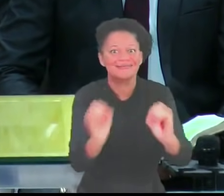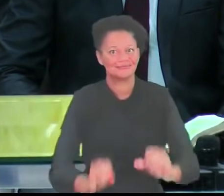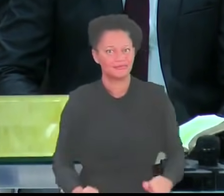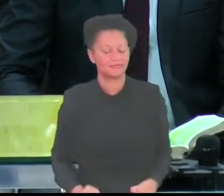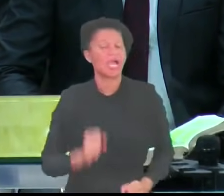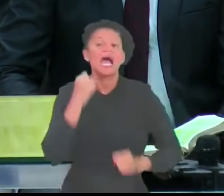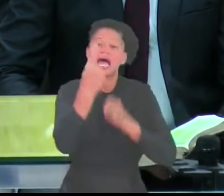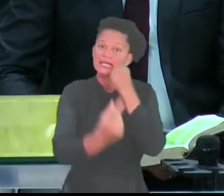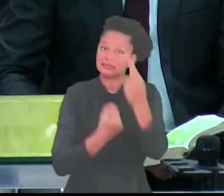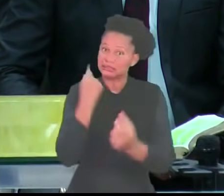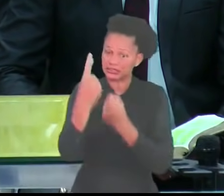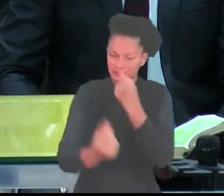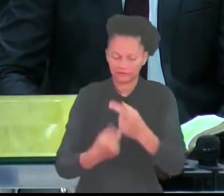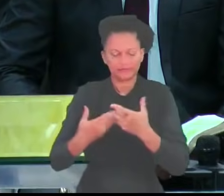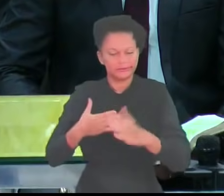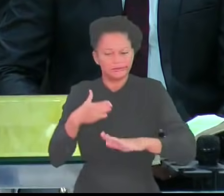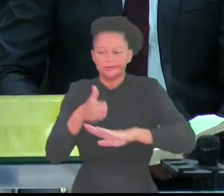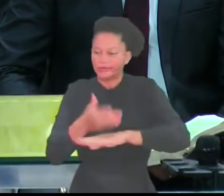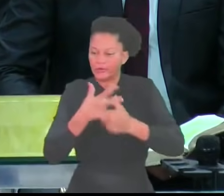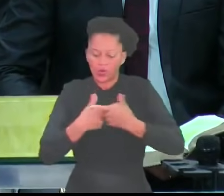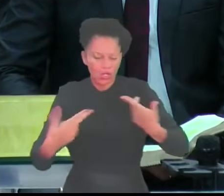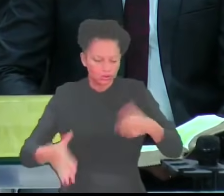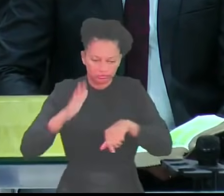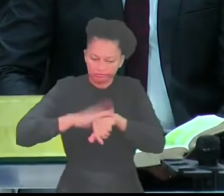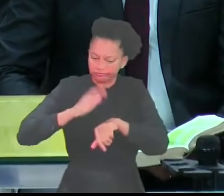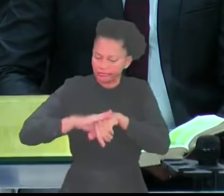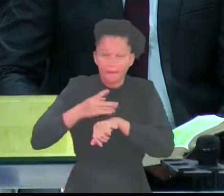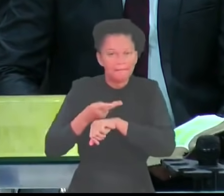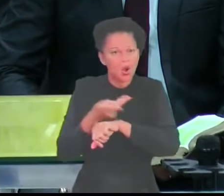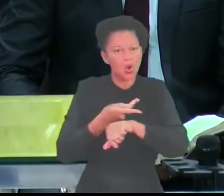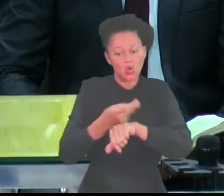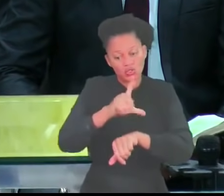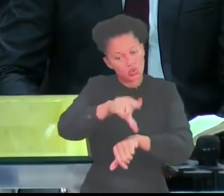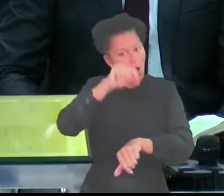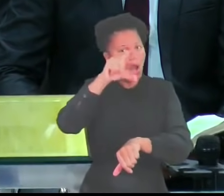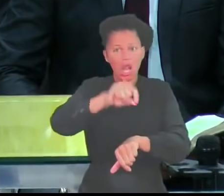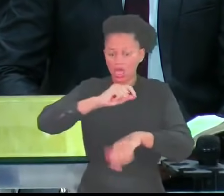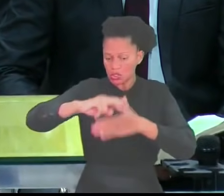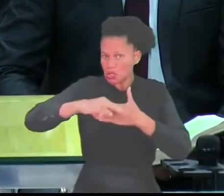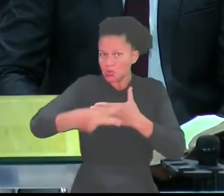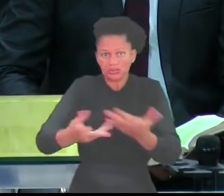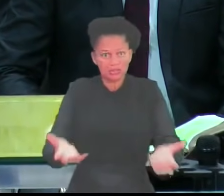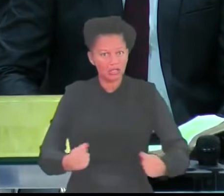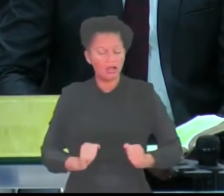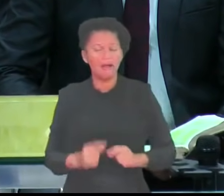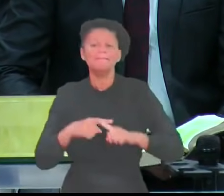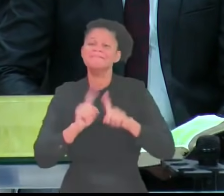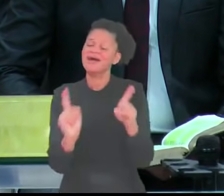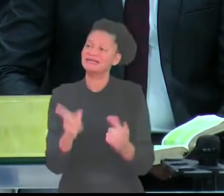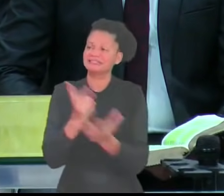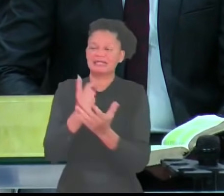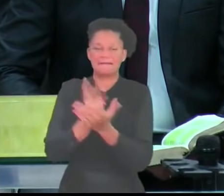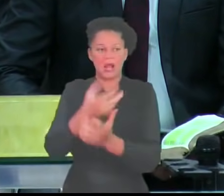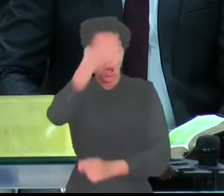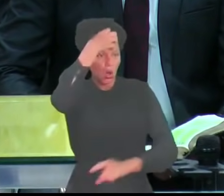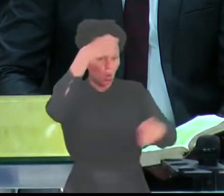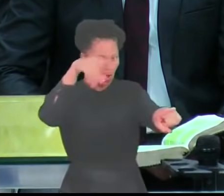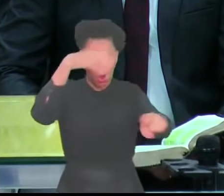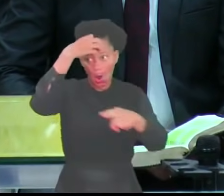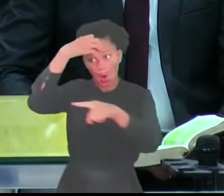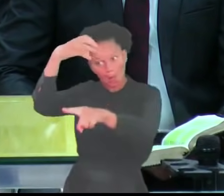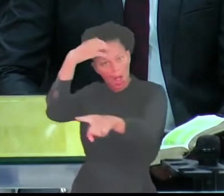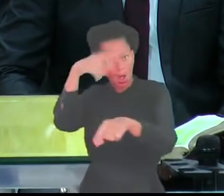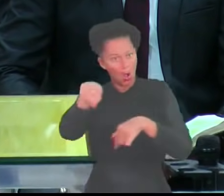Às vezes nós entramos em coisas que fomos nós mesmos que procuramos. Mas sempre tem que botar a culpa em alguém. O culpado foi o